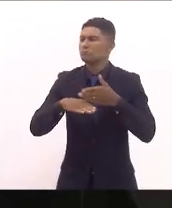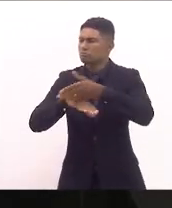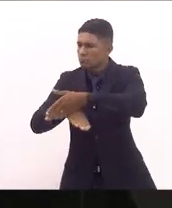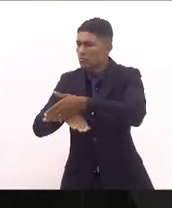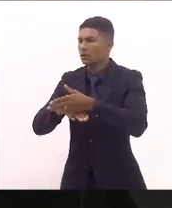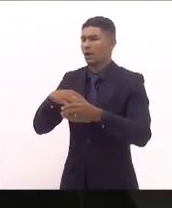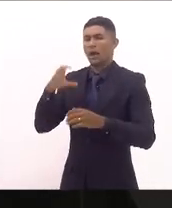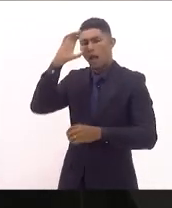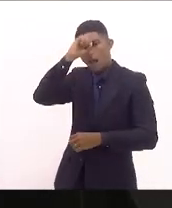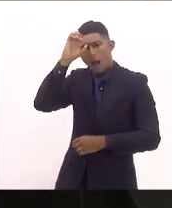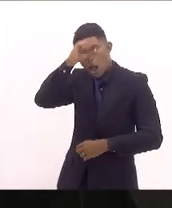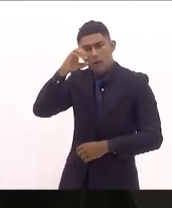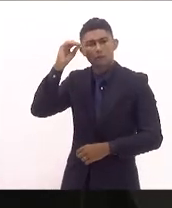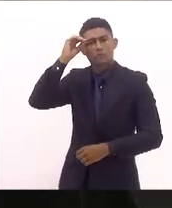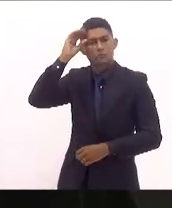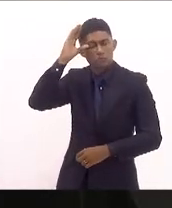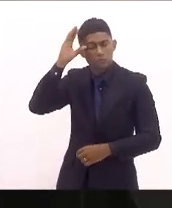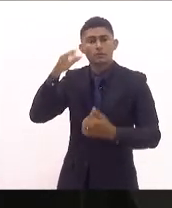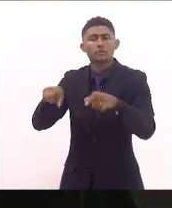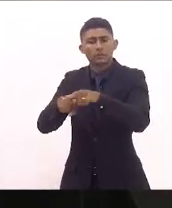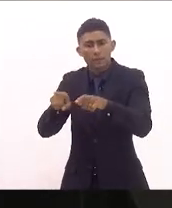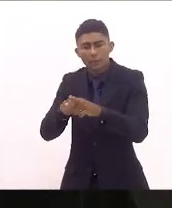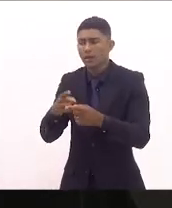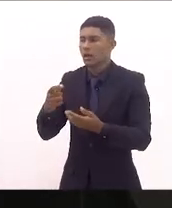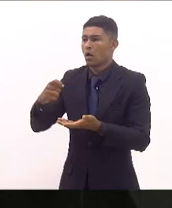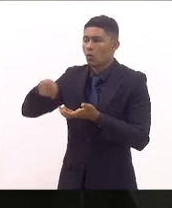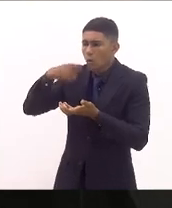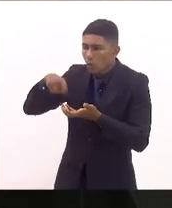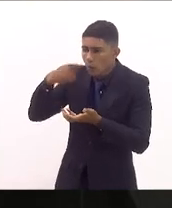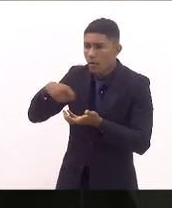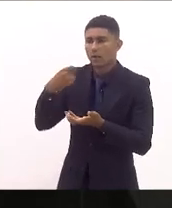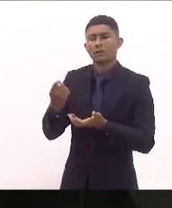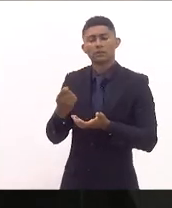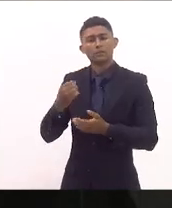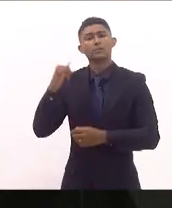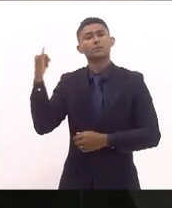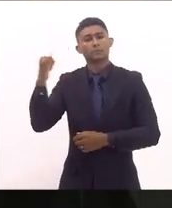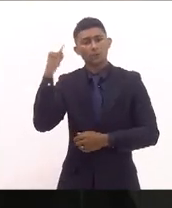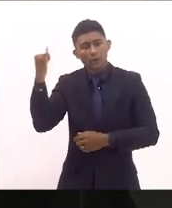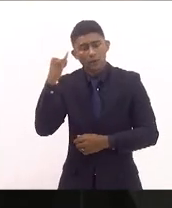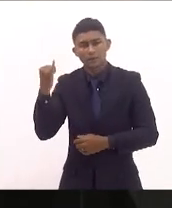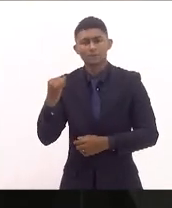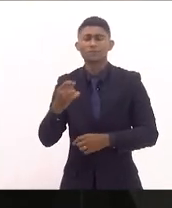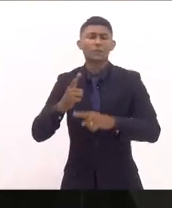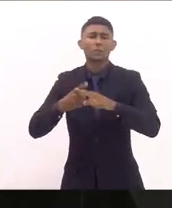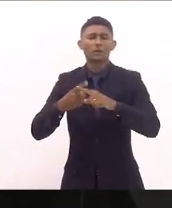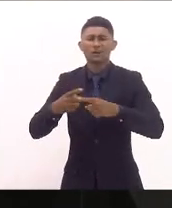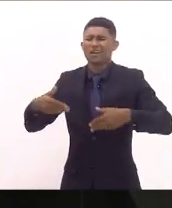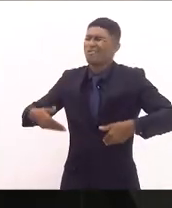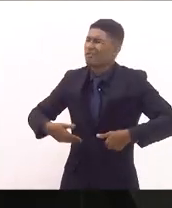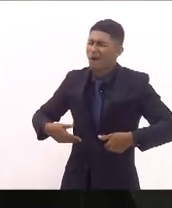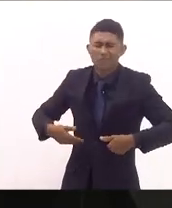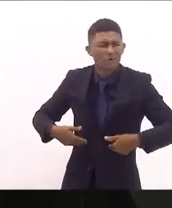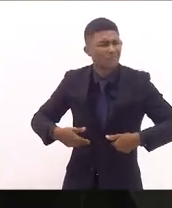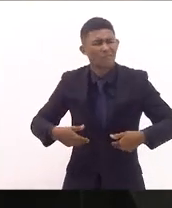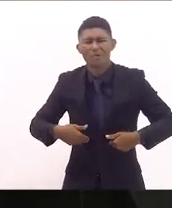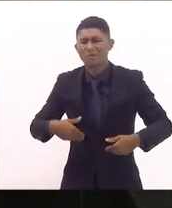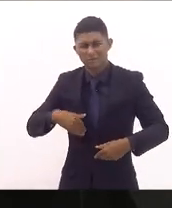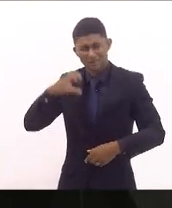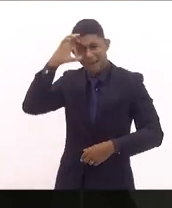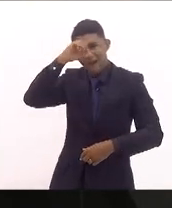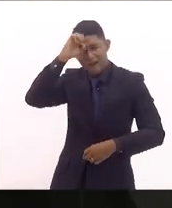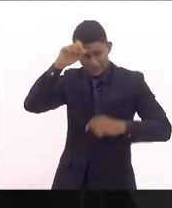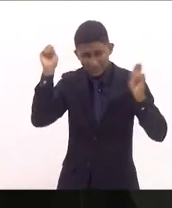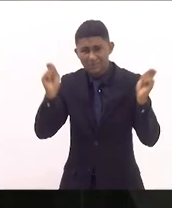e aí alimentação escolar é requisito fundamental com fome e ninguém aprende é inadimissível